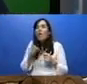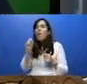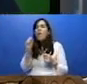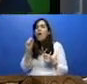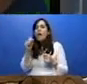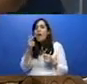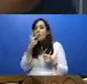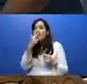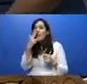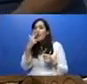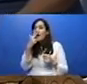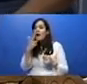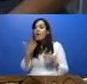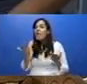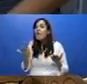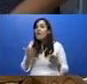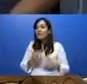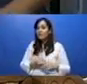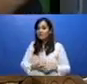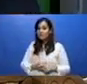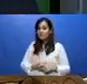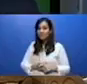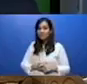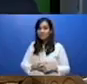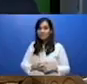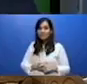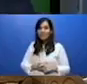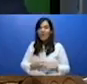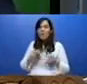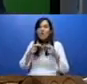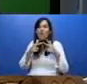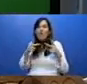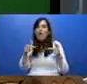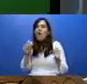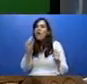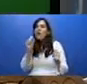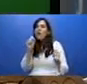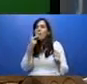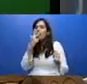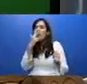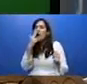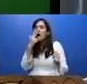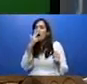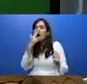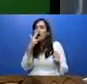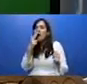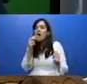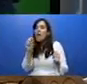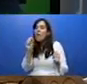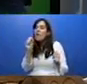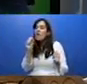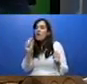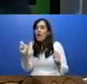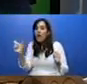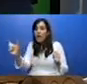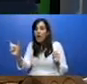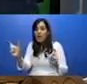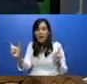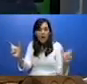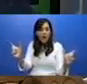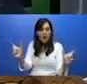semelhança entre elas. O que é semelhança? Semelhança é o que essas duas imagens têm em comum,